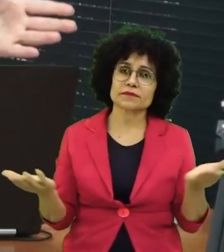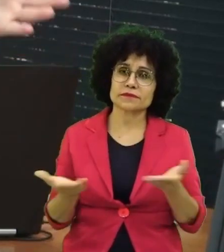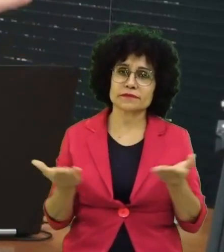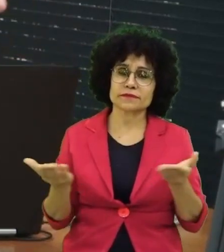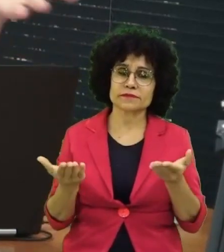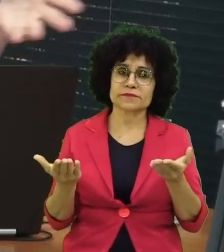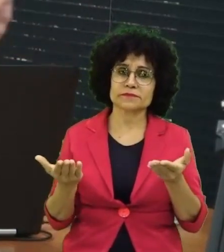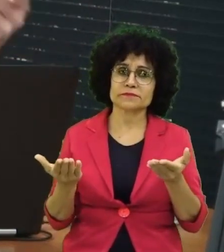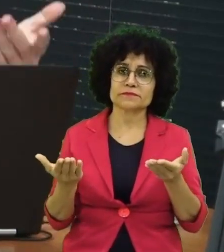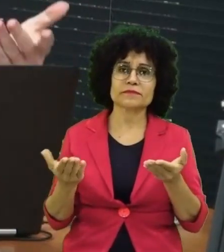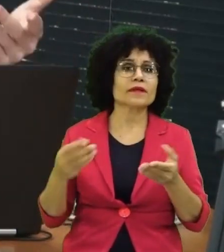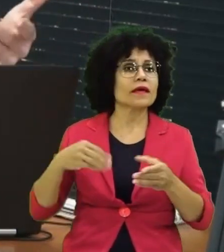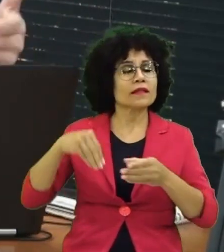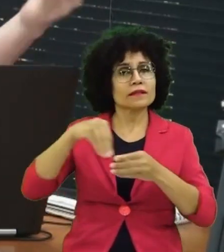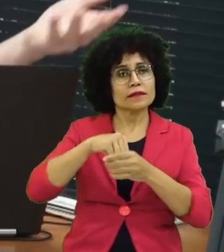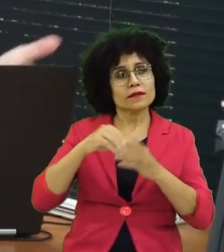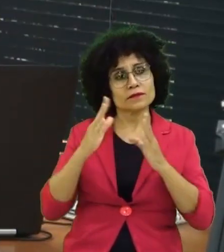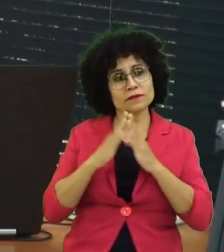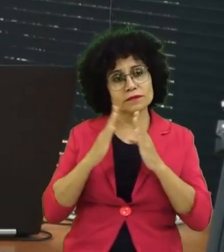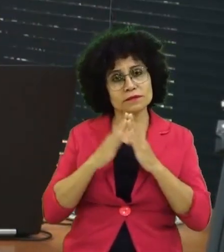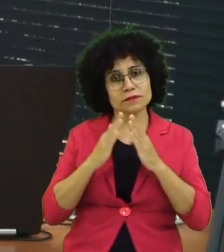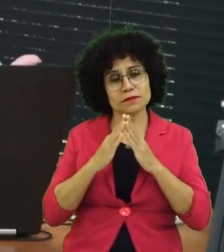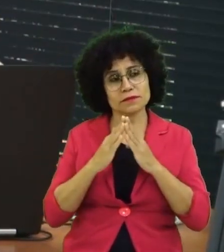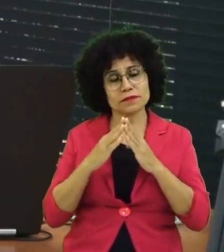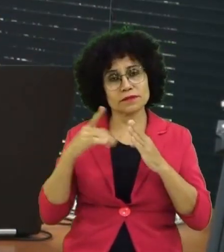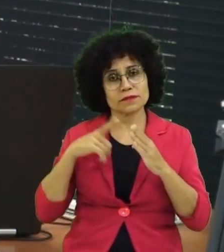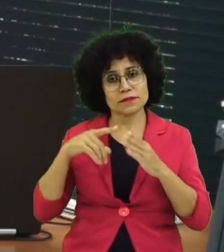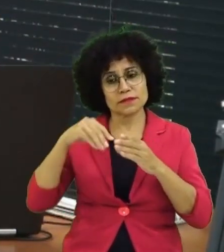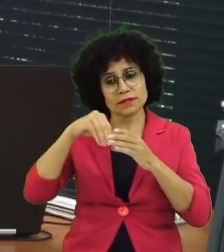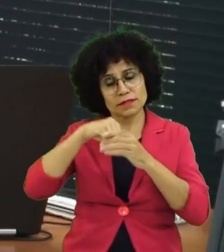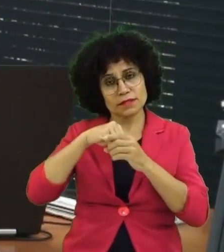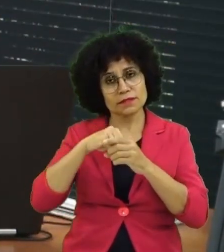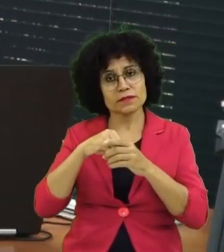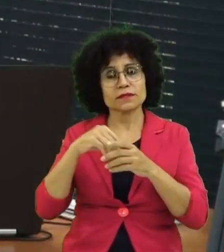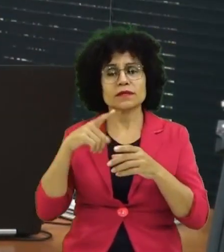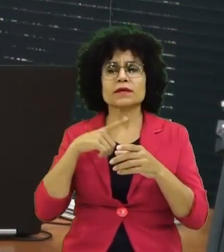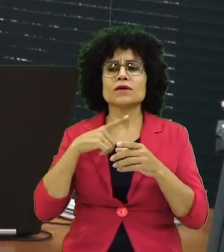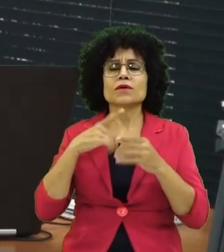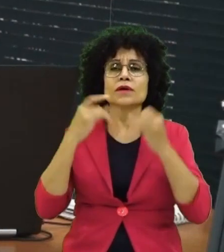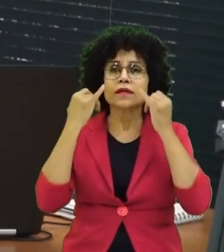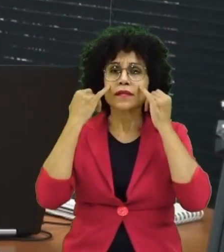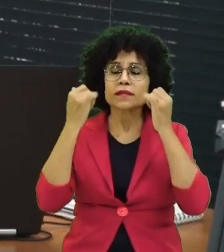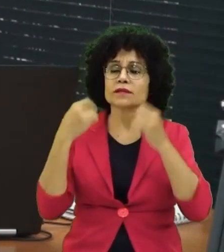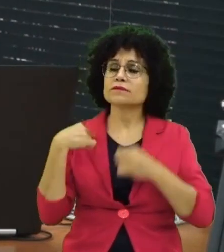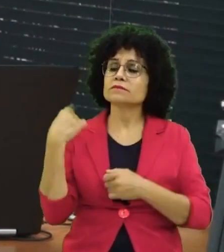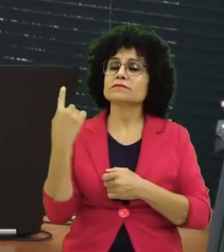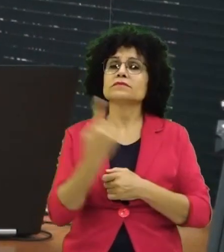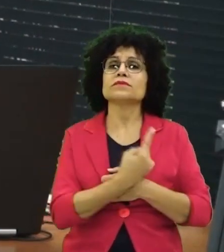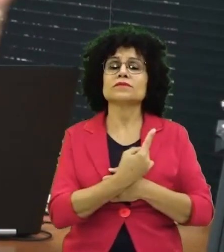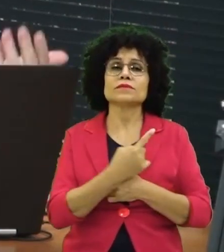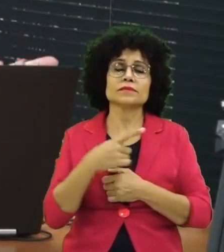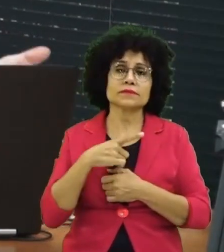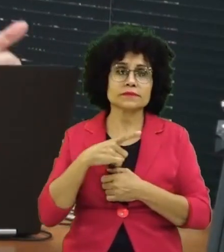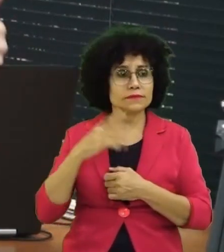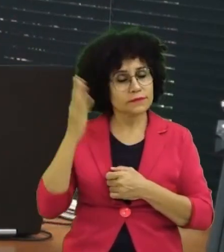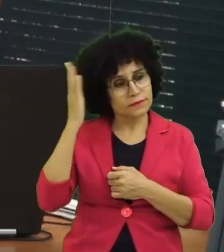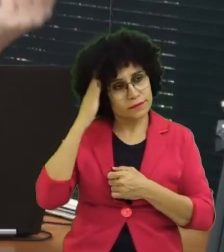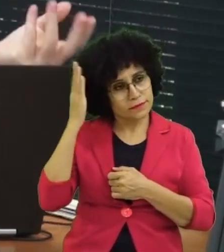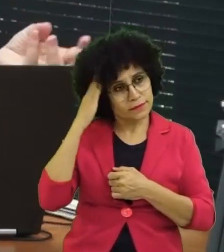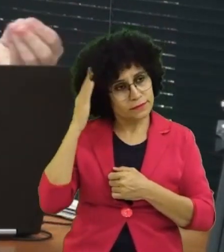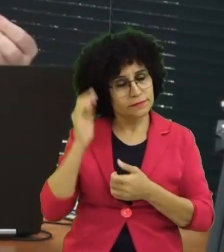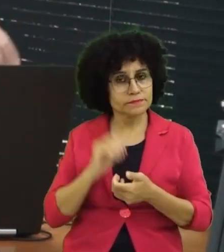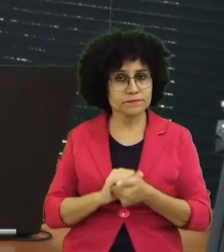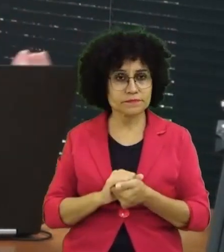falamos, é dentro de casa, né? É um assunto que está dentro da nossa casa e que realmente é de interesse de todos nós. E a gente sabe, né, o senhor